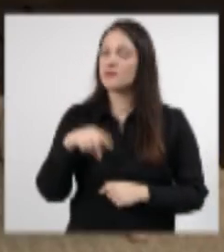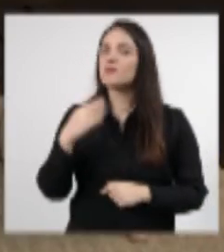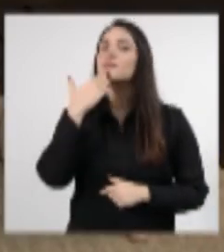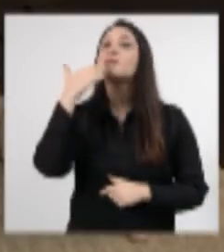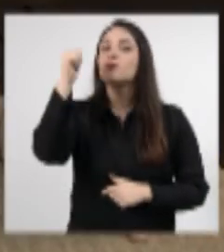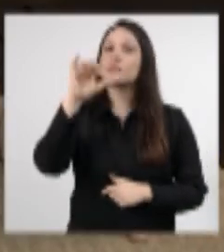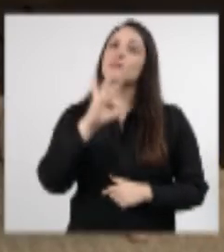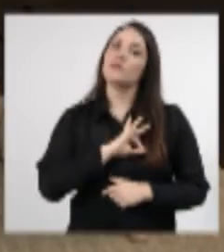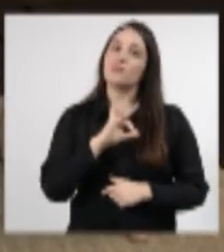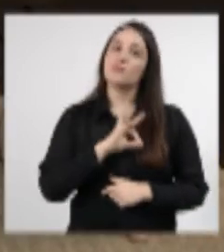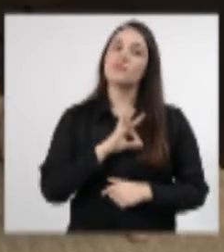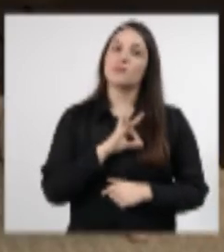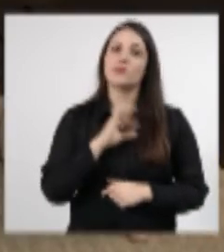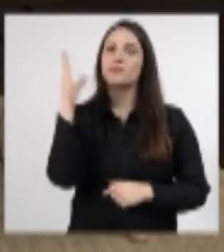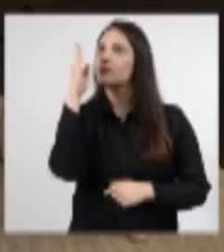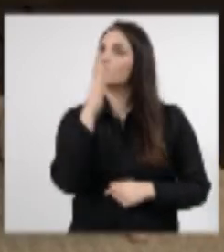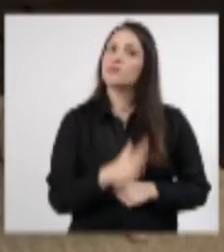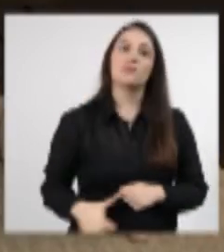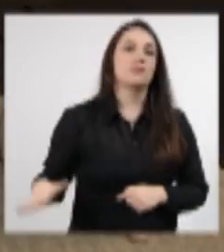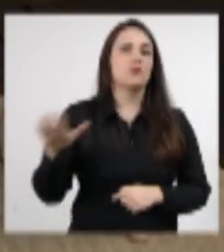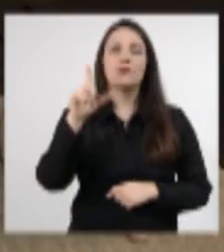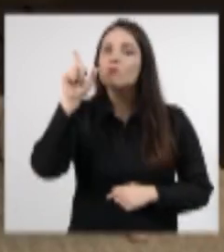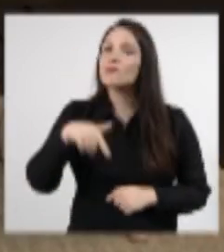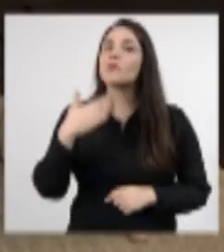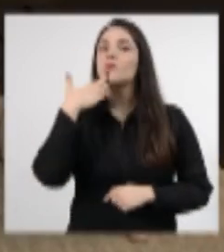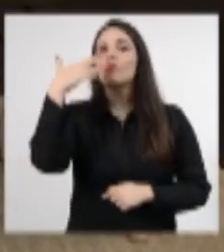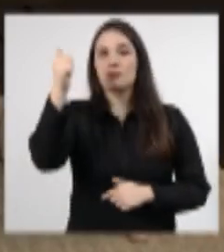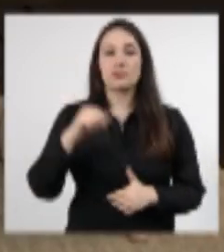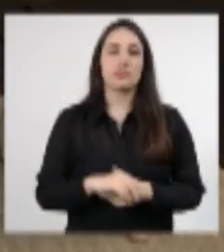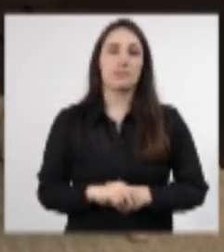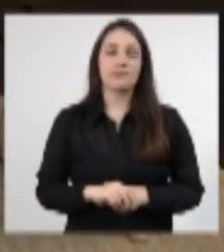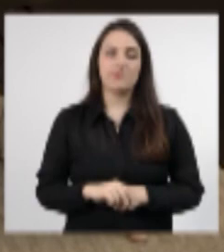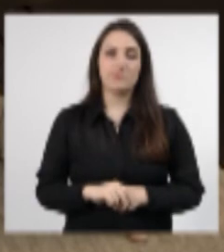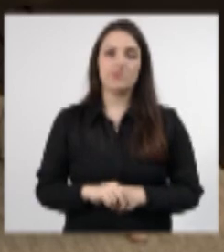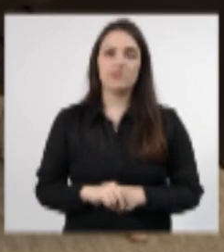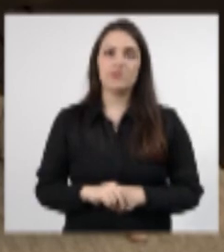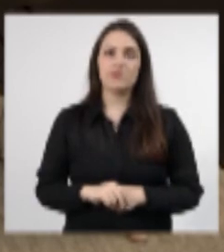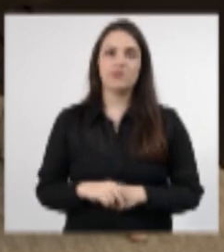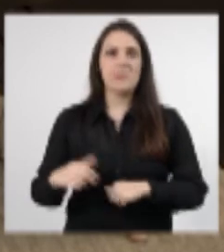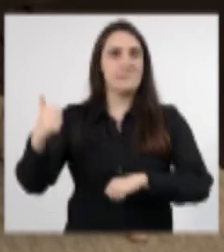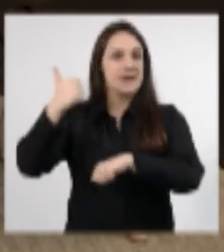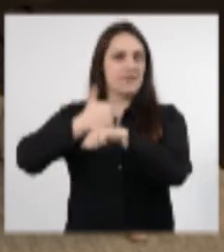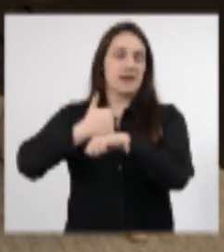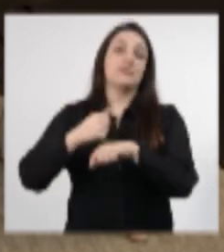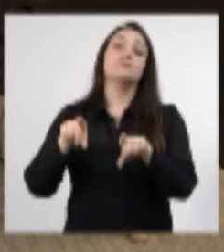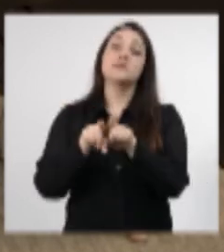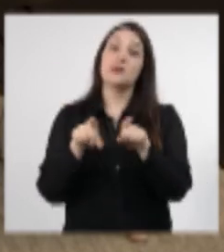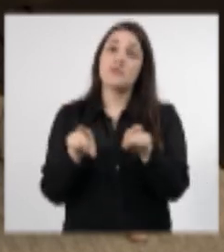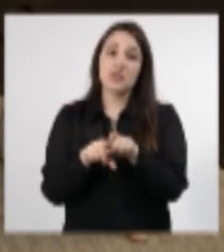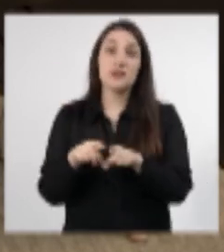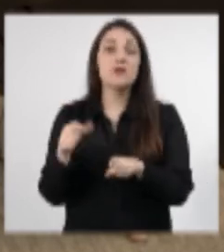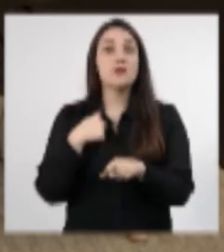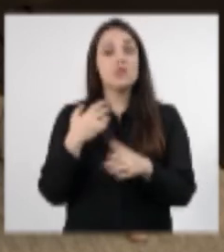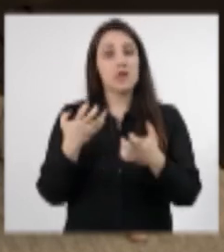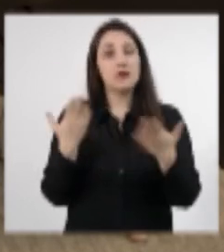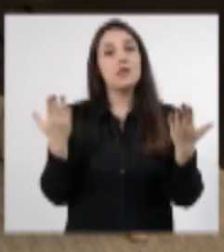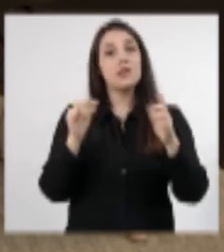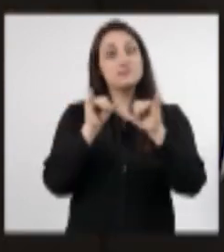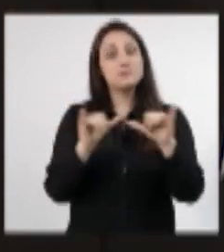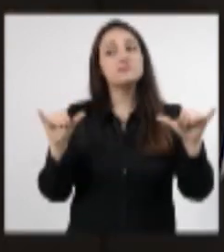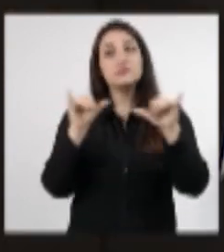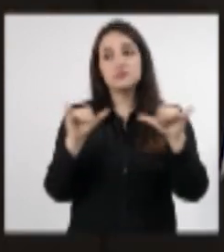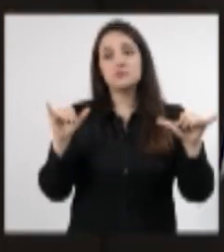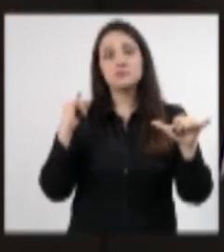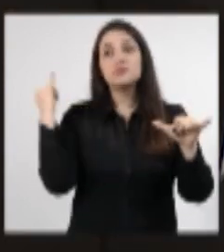entre as melhores, ela é a melhor polícia do Brasil. E por fim, é importante